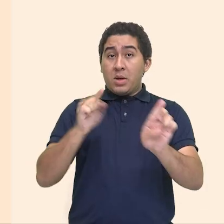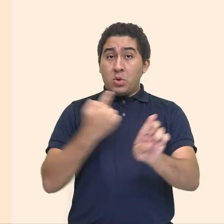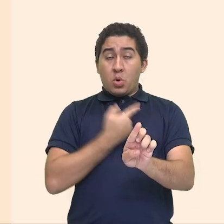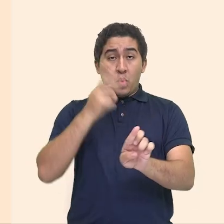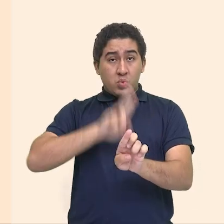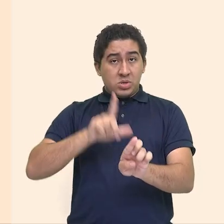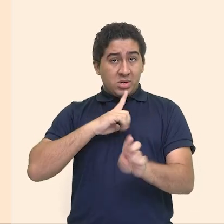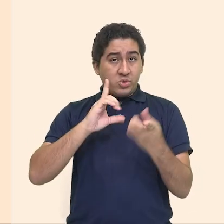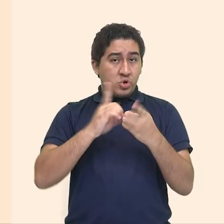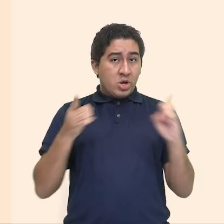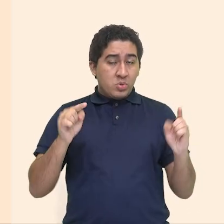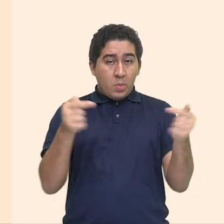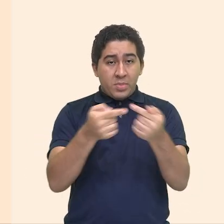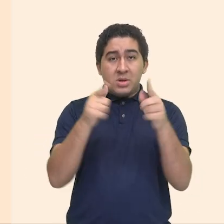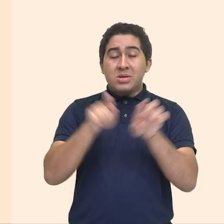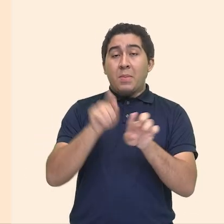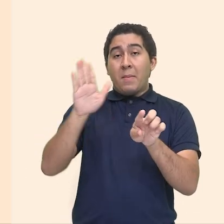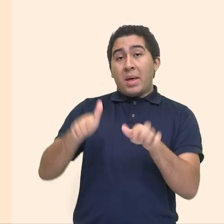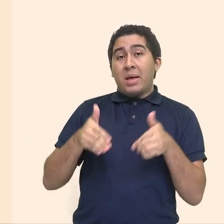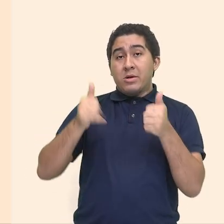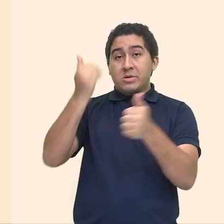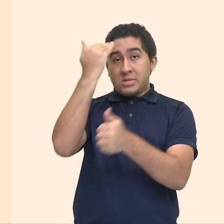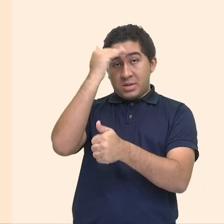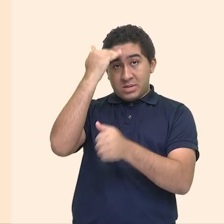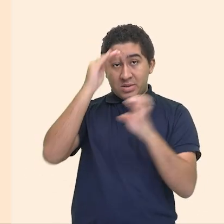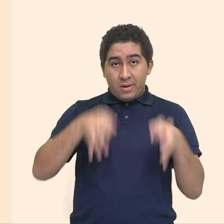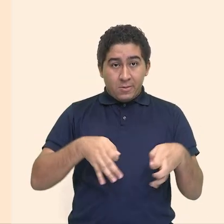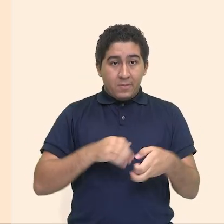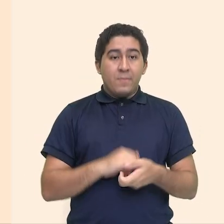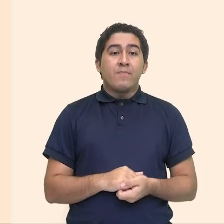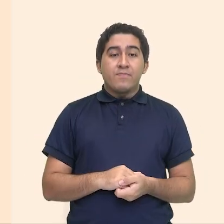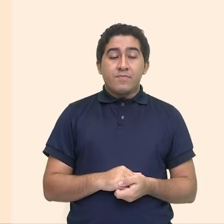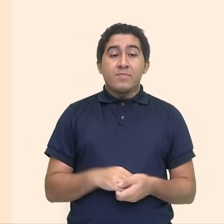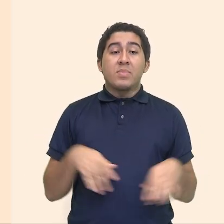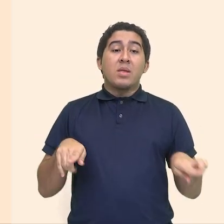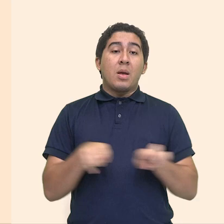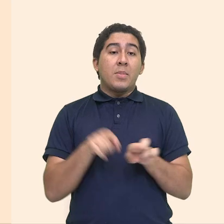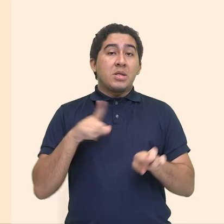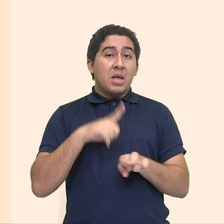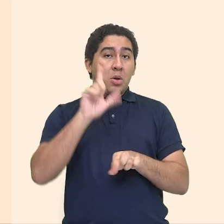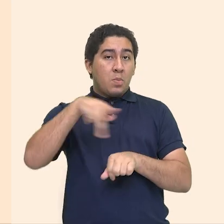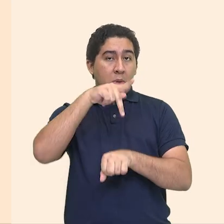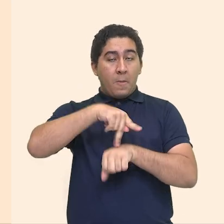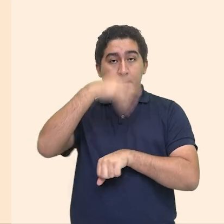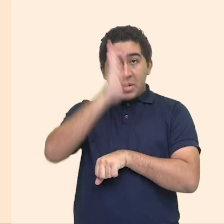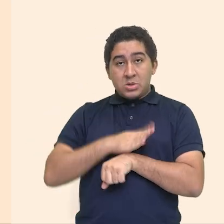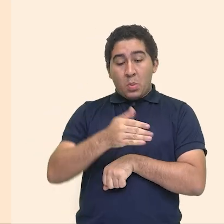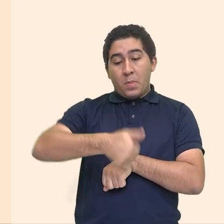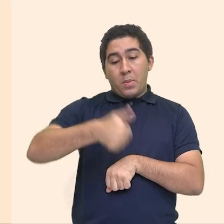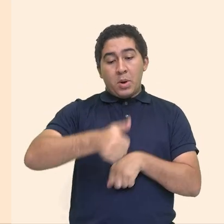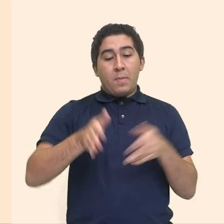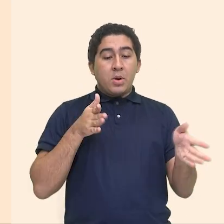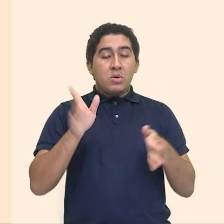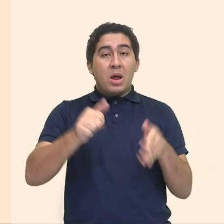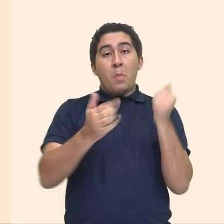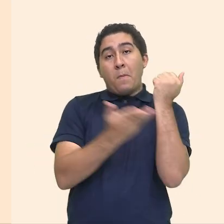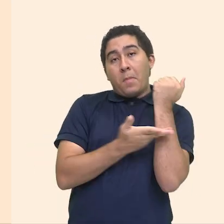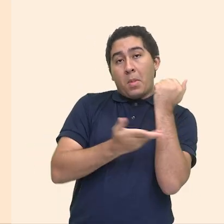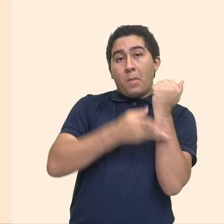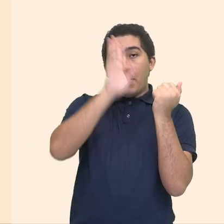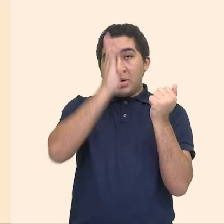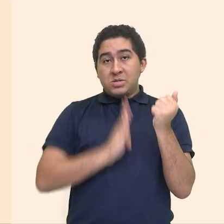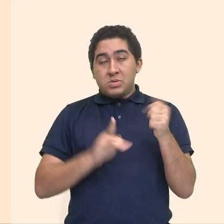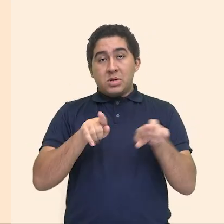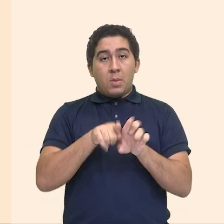mais didático e melhor compreensivo, tá, gente? A gente tem no Brasil o primeiro ciclo econômico do pau-brasil, ali no